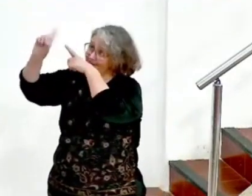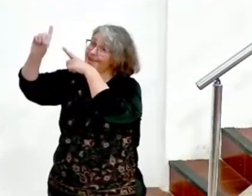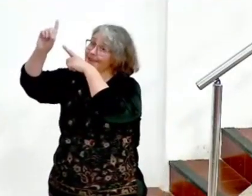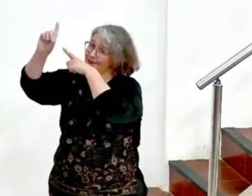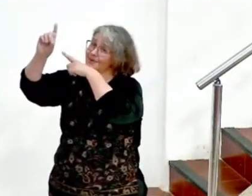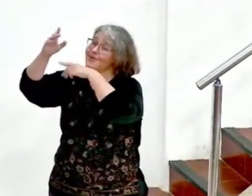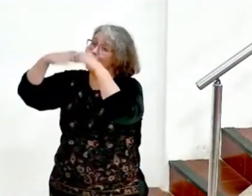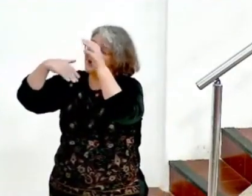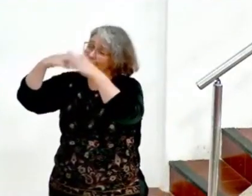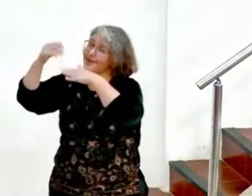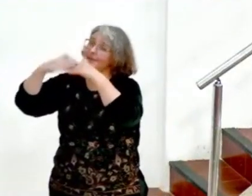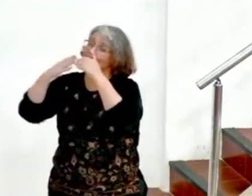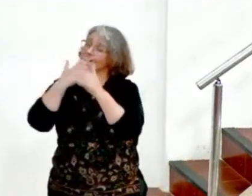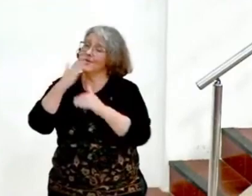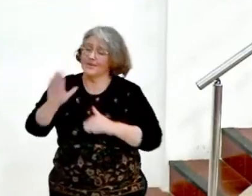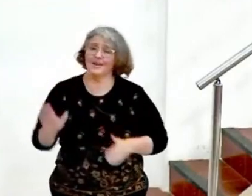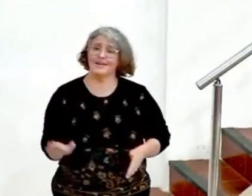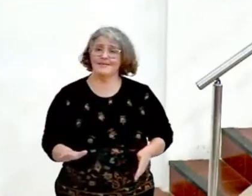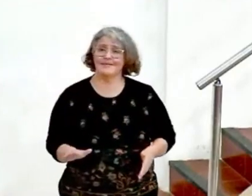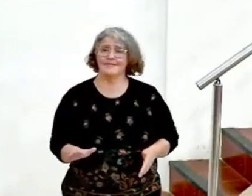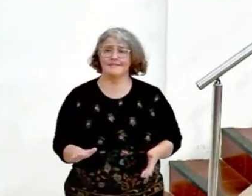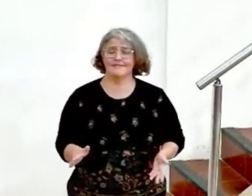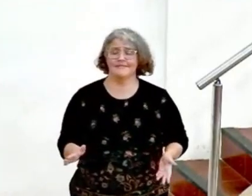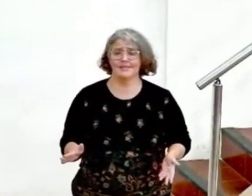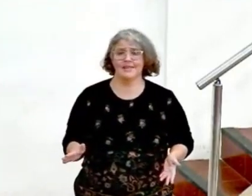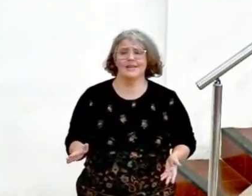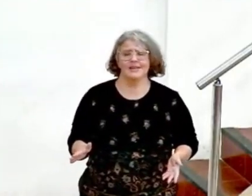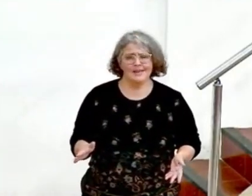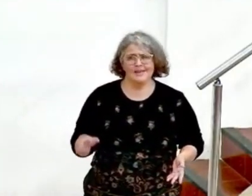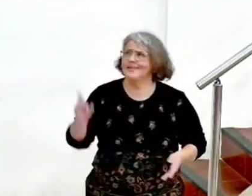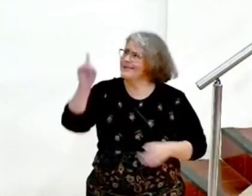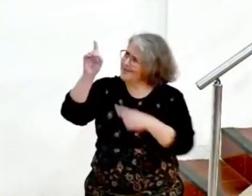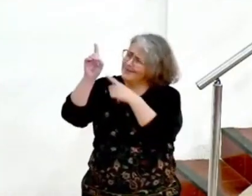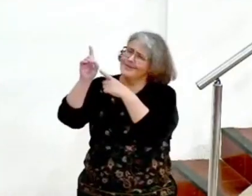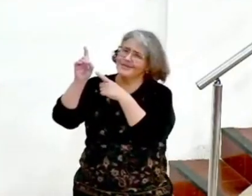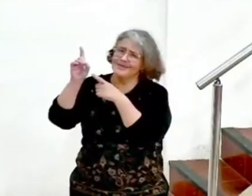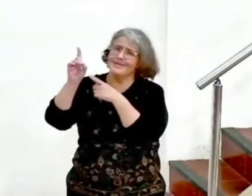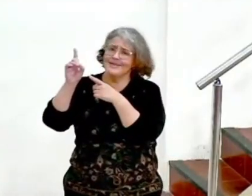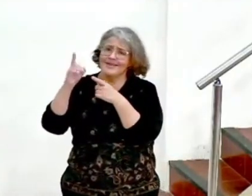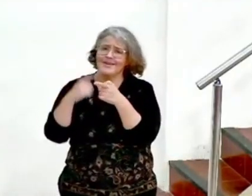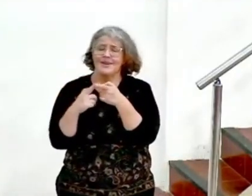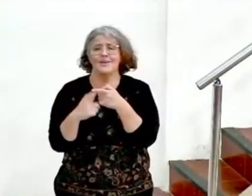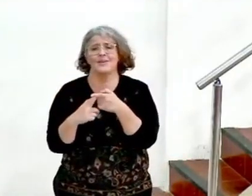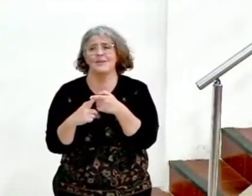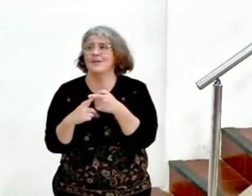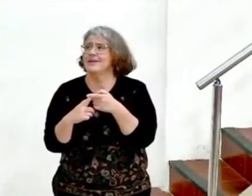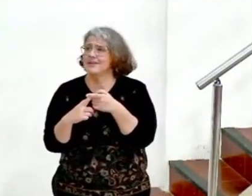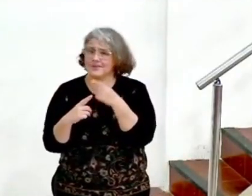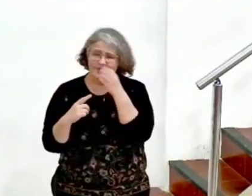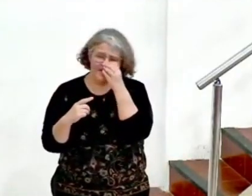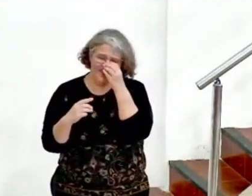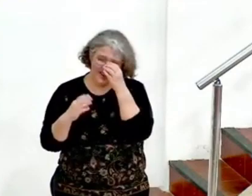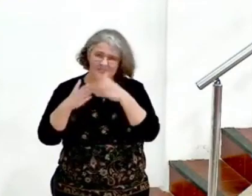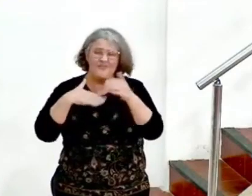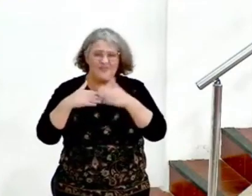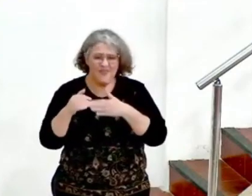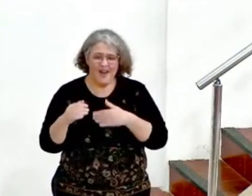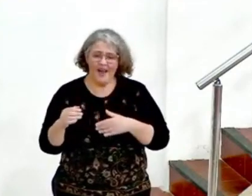E esse Deus que faz a promessa, o Iavé, o Deus Todo-Poderoso, ele não só faz, como ele